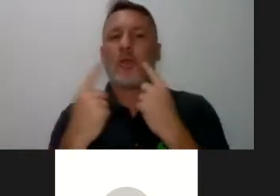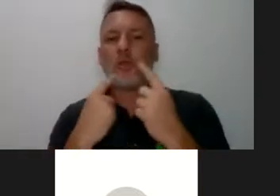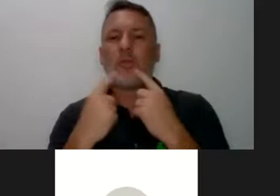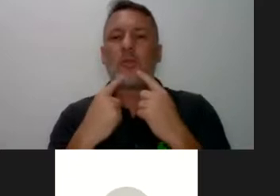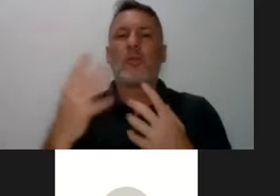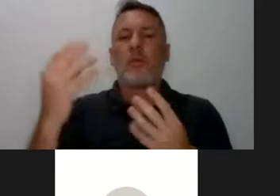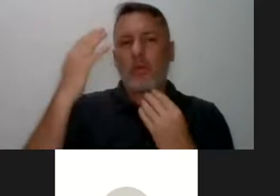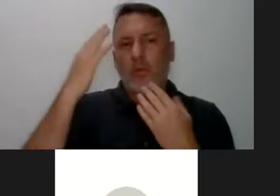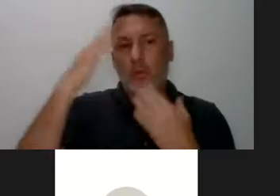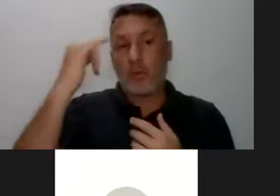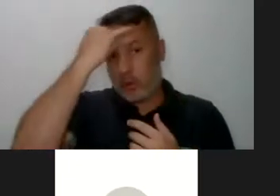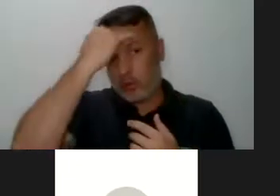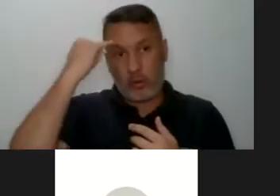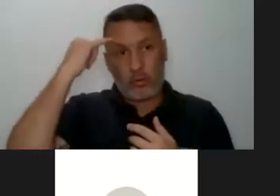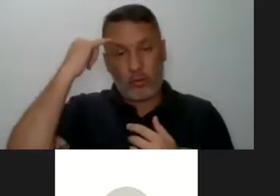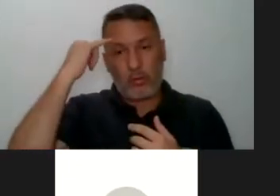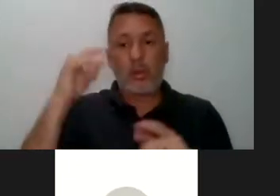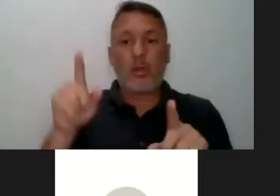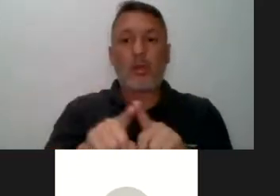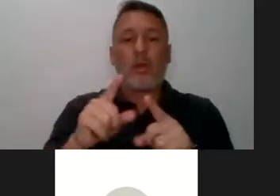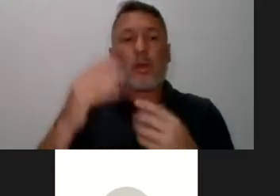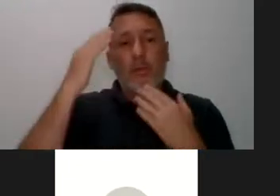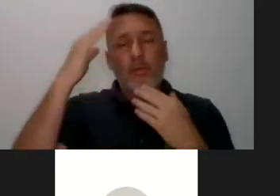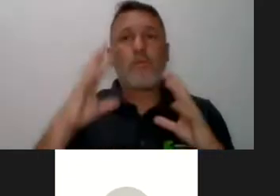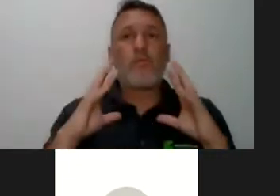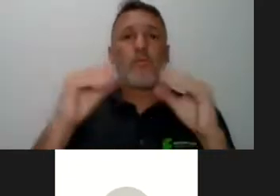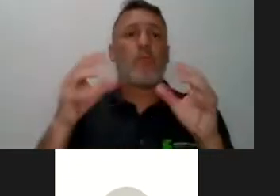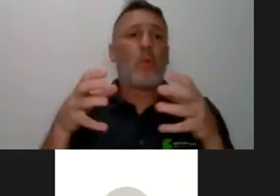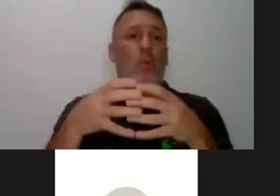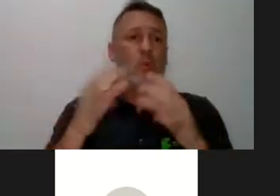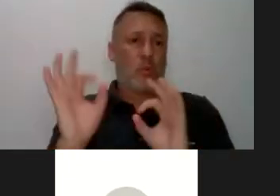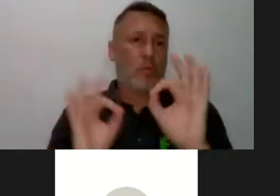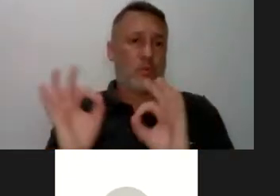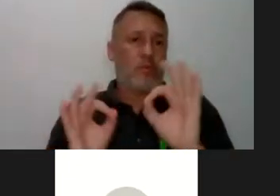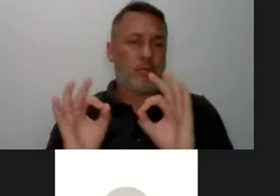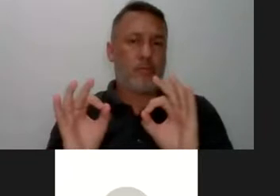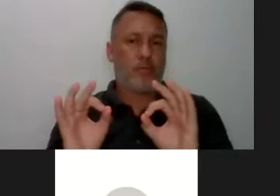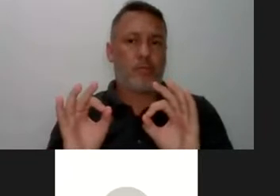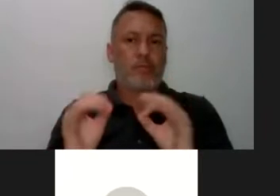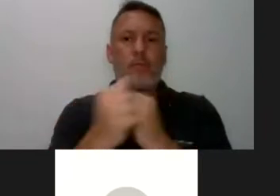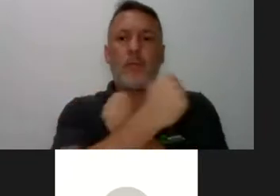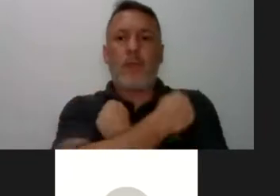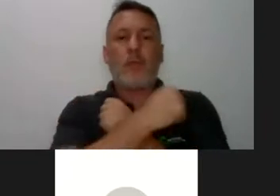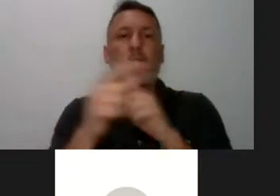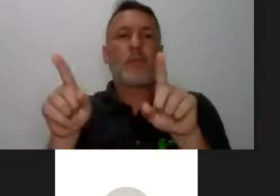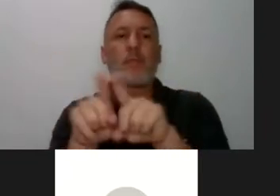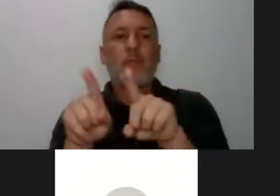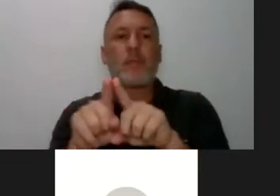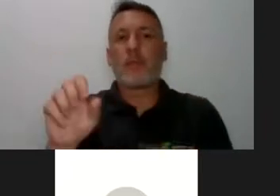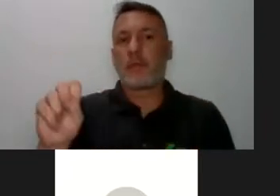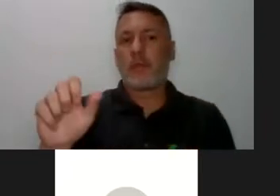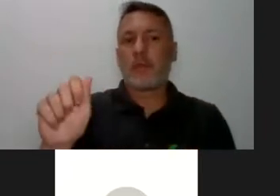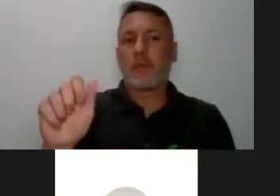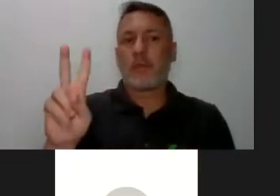obrigado, Jadir, na sua pessoa, e agradeço a toda a comissão organizadora, né? Um abraço especial aí para o Sávio. A